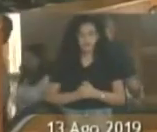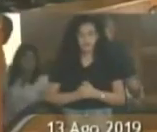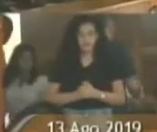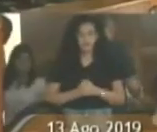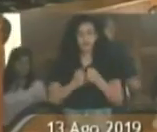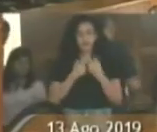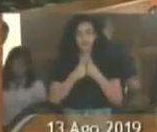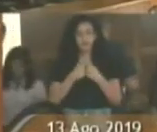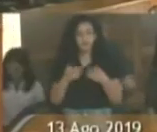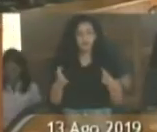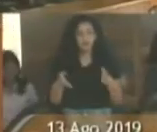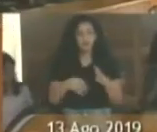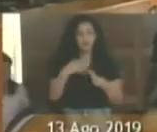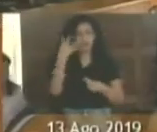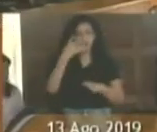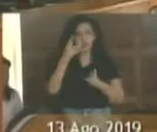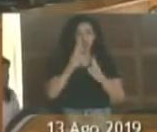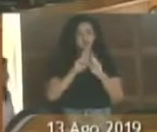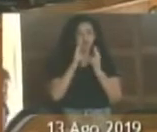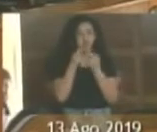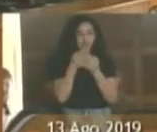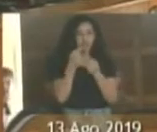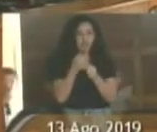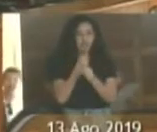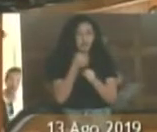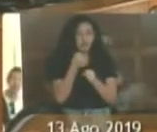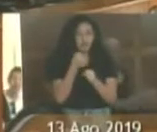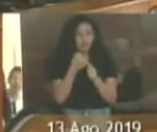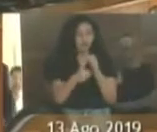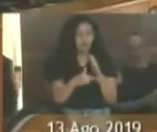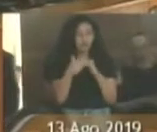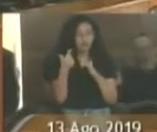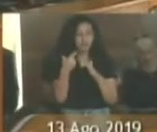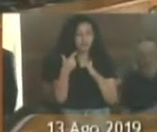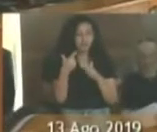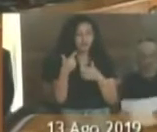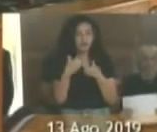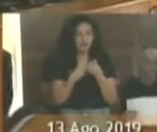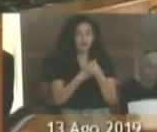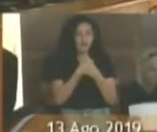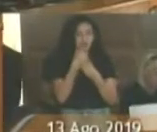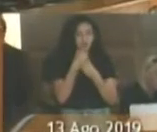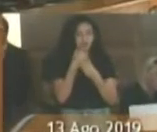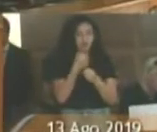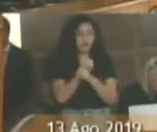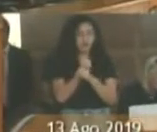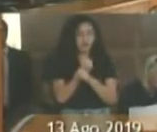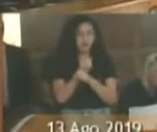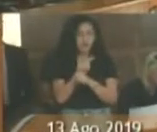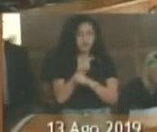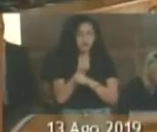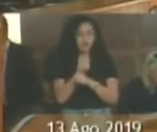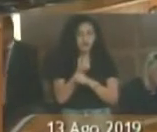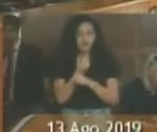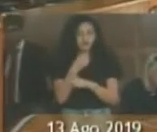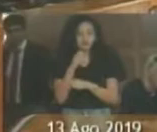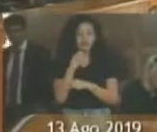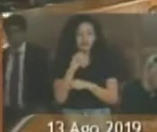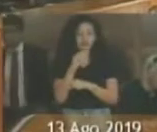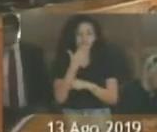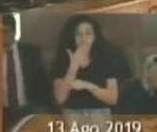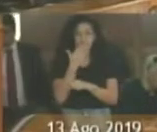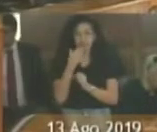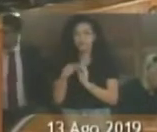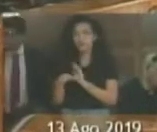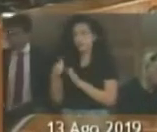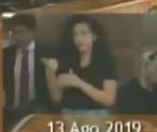Declaro aberta a quarta sessão ordinária do segundo período legislativo do ano 2019, da 18ª legislatura. Solicito ao